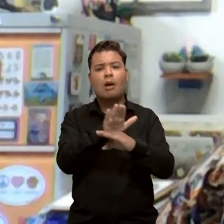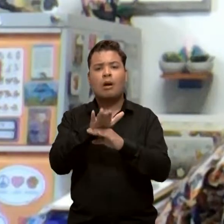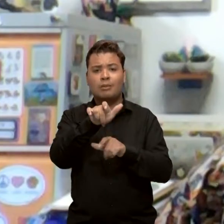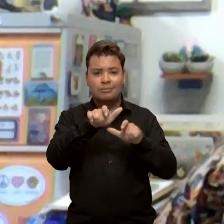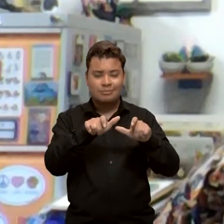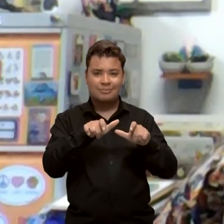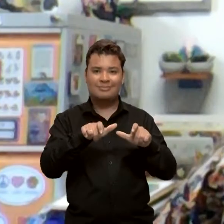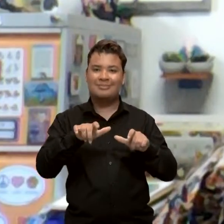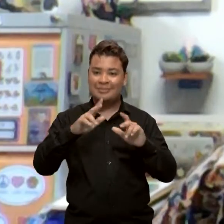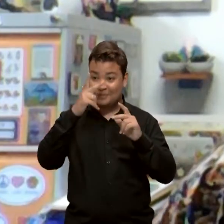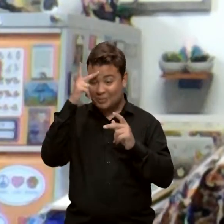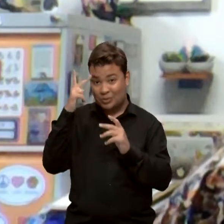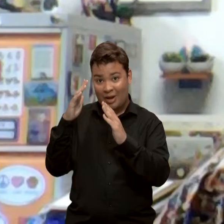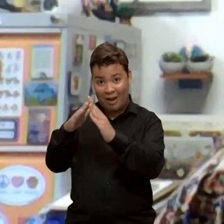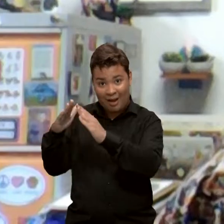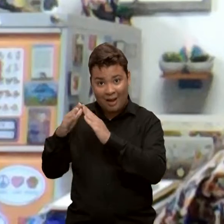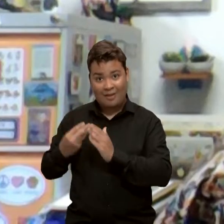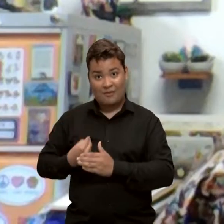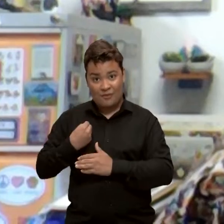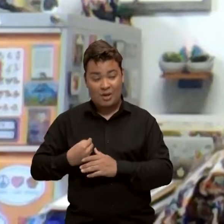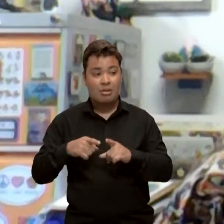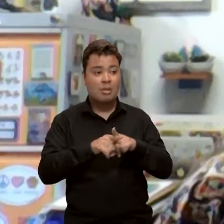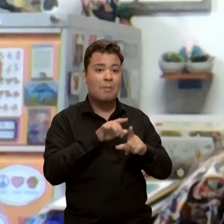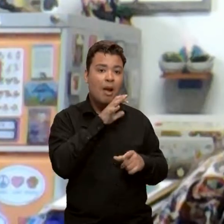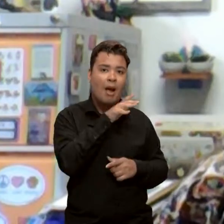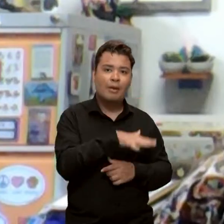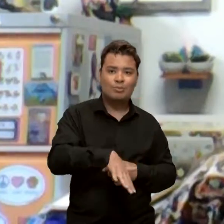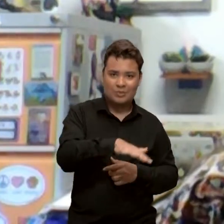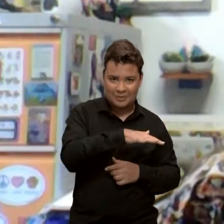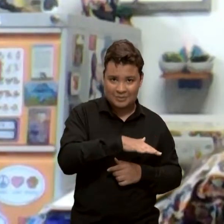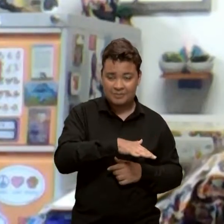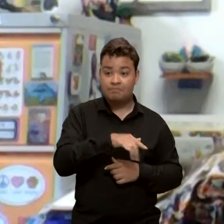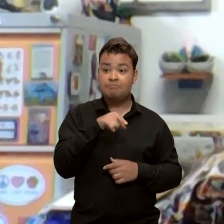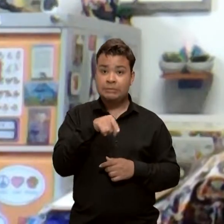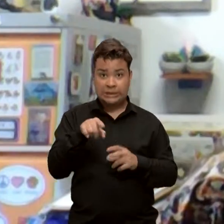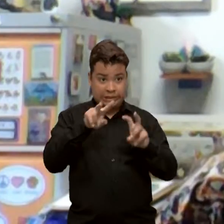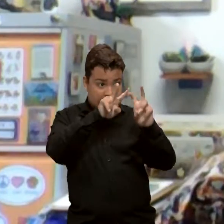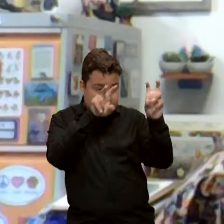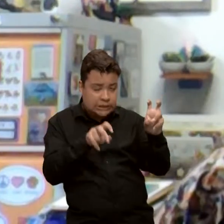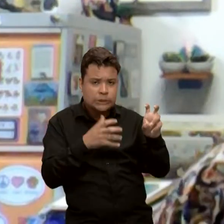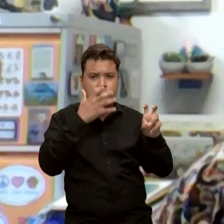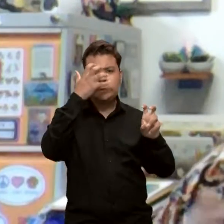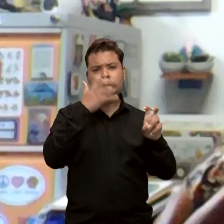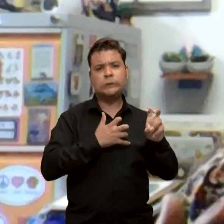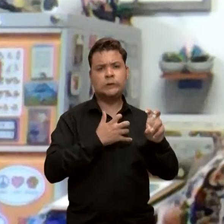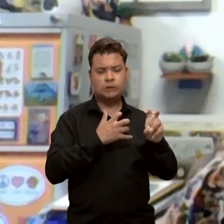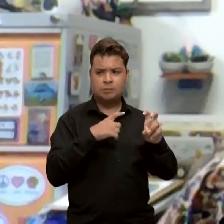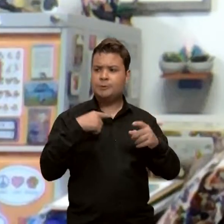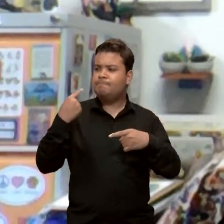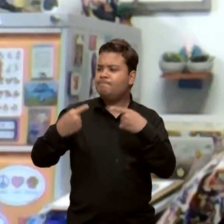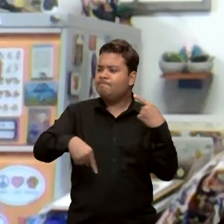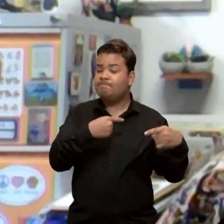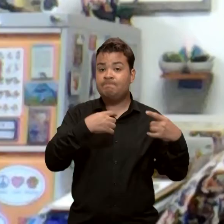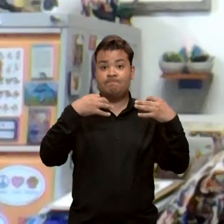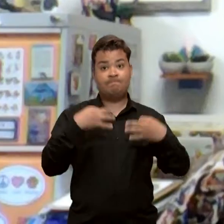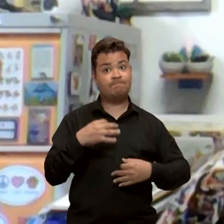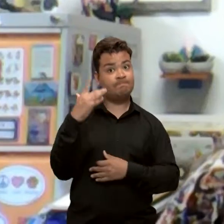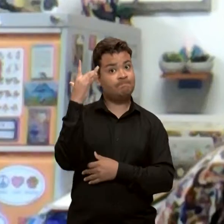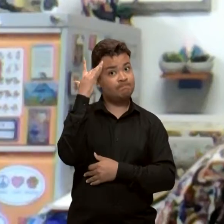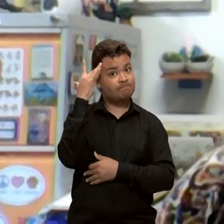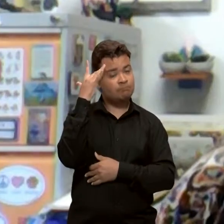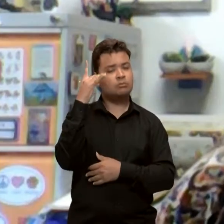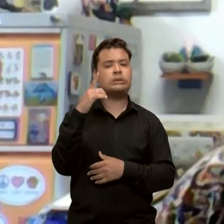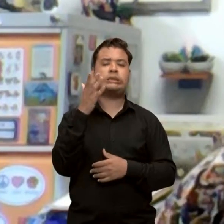aos moradores da casa. E são assuntos muito sérios que têm que ser discutidos com bastante cautela, dentro da realidade de cada